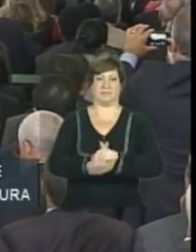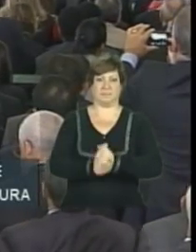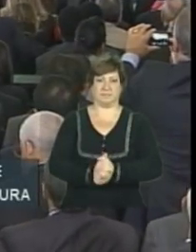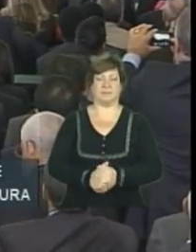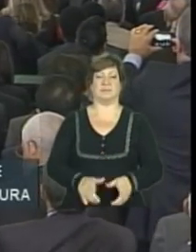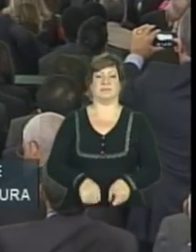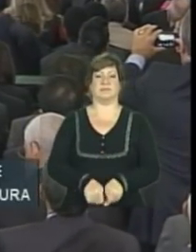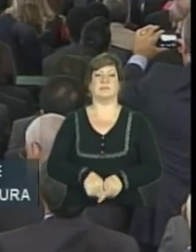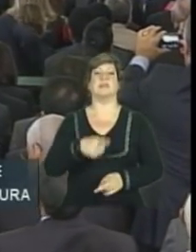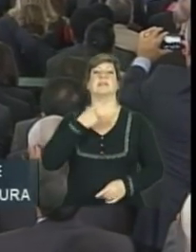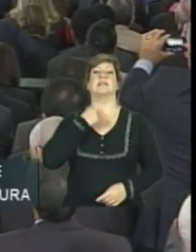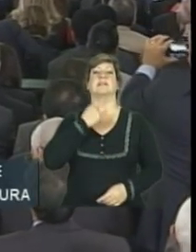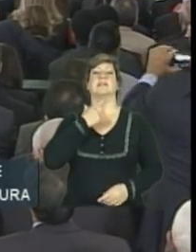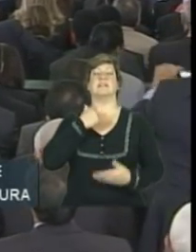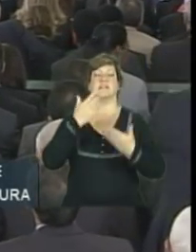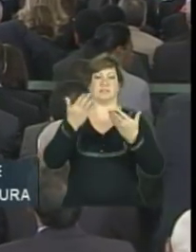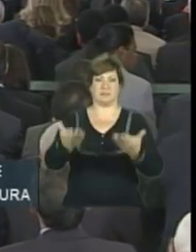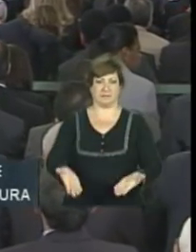desejar